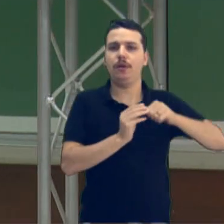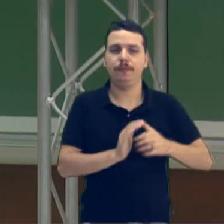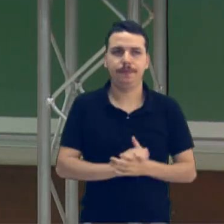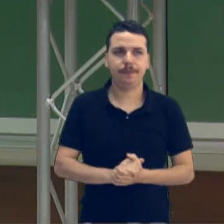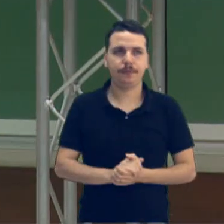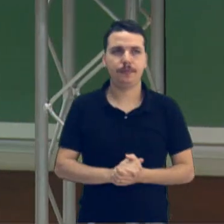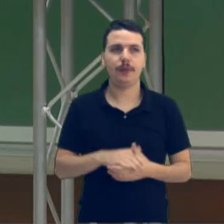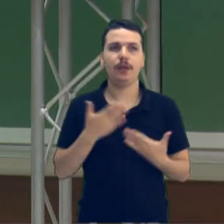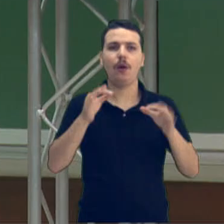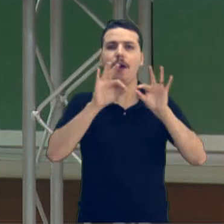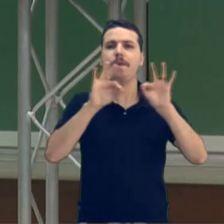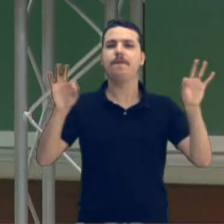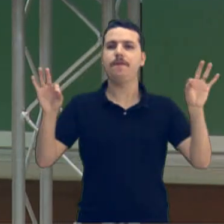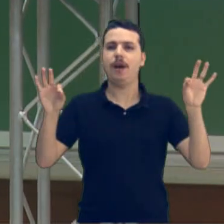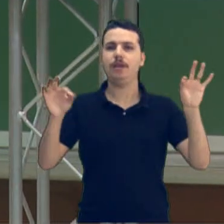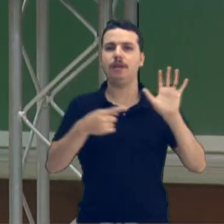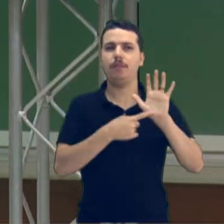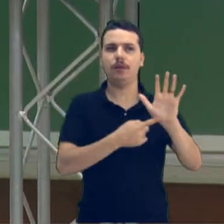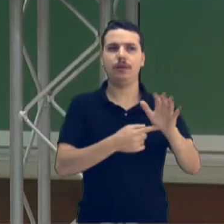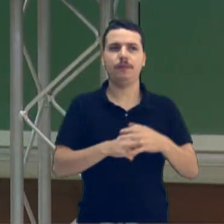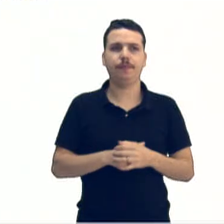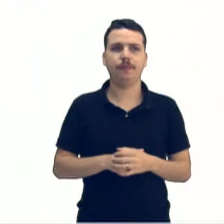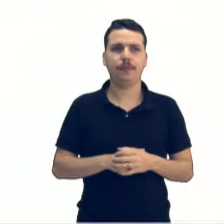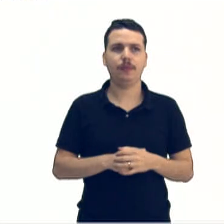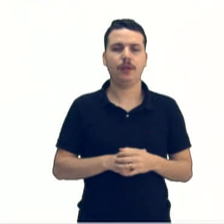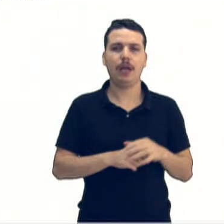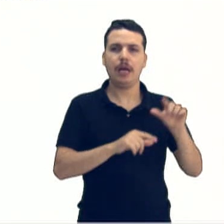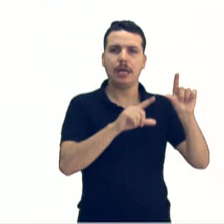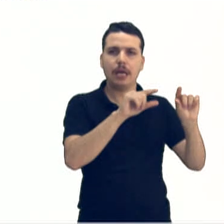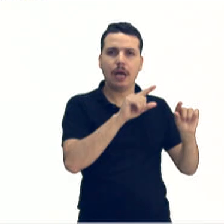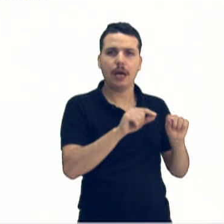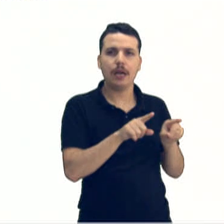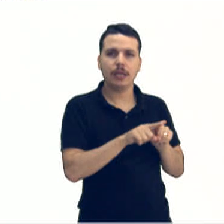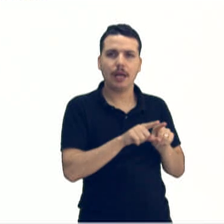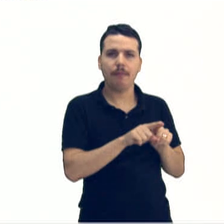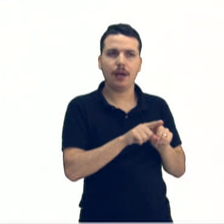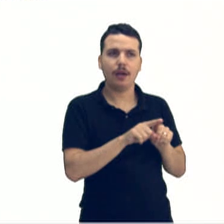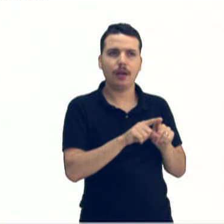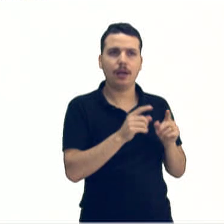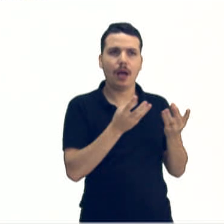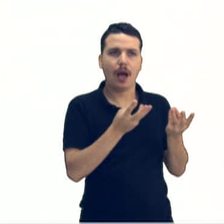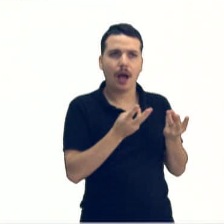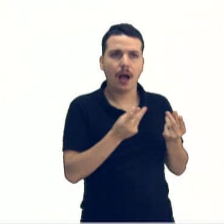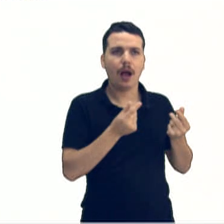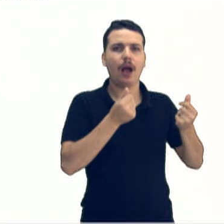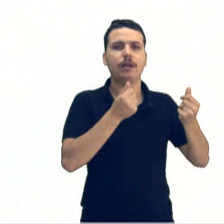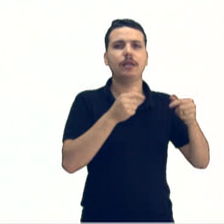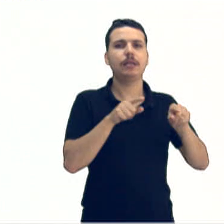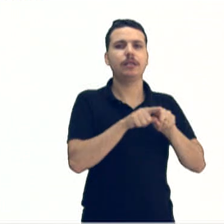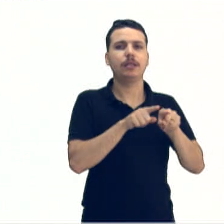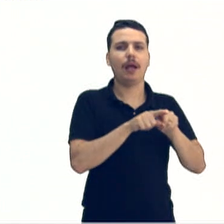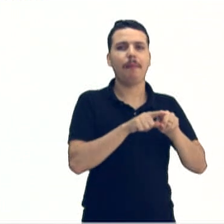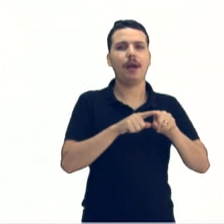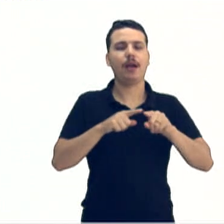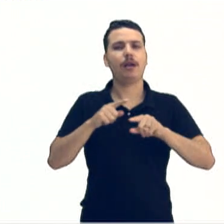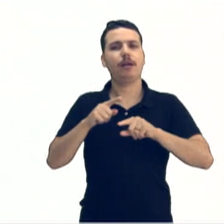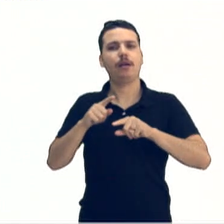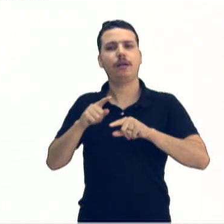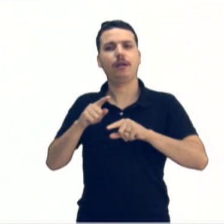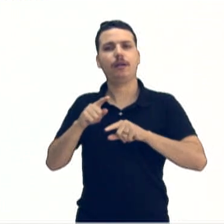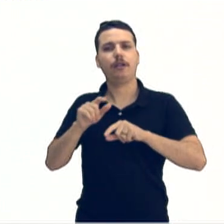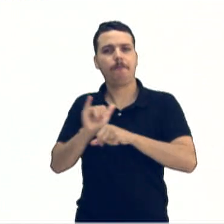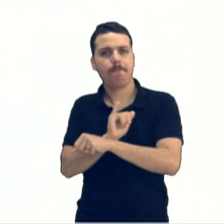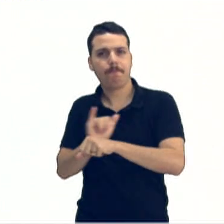uma frase de impacto. Selecionando e aplicando habilidades e táticas. Habilidades